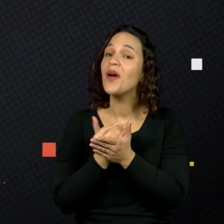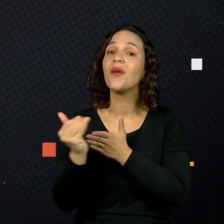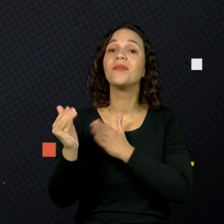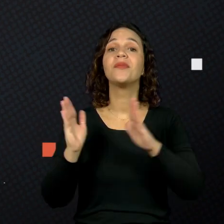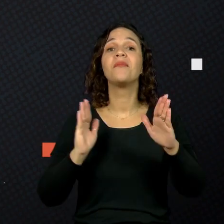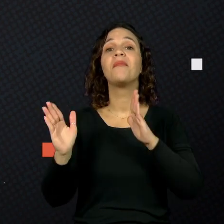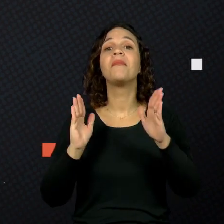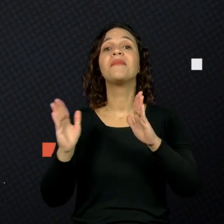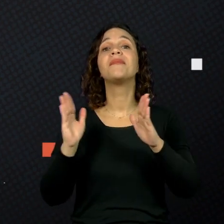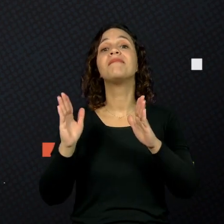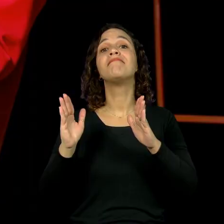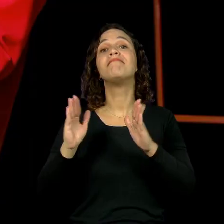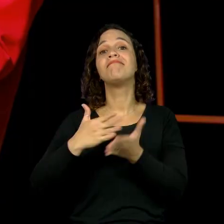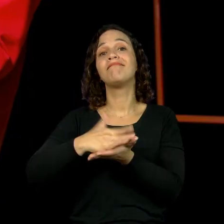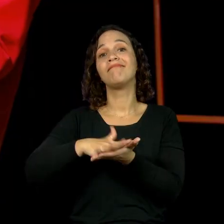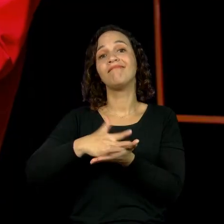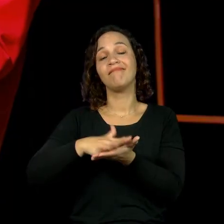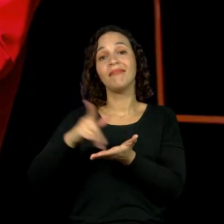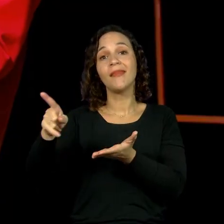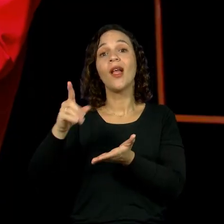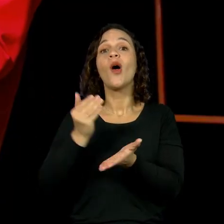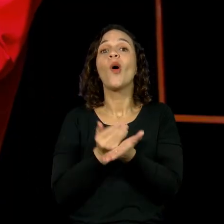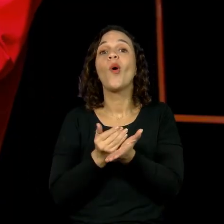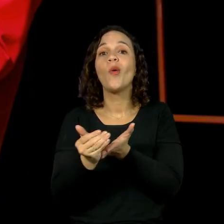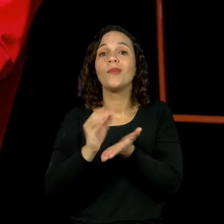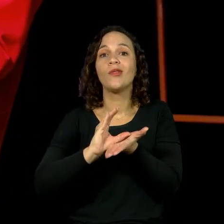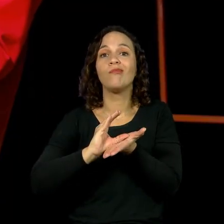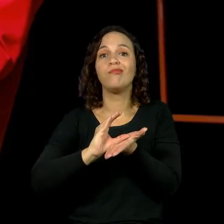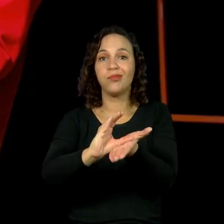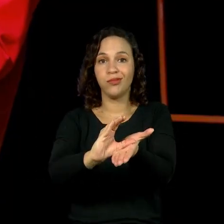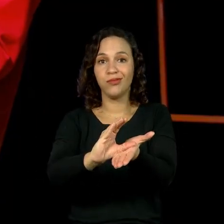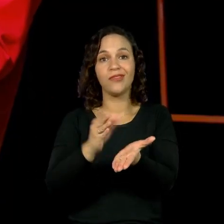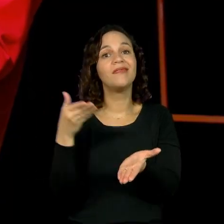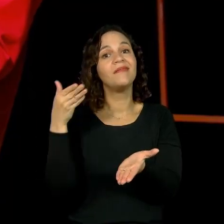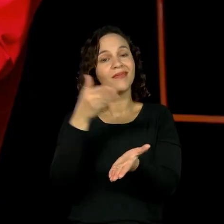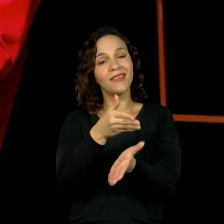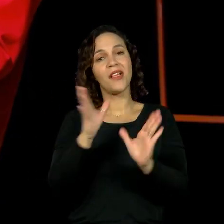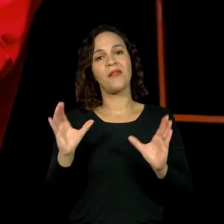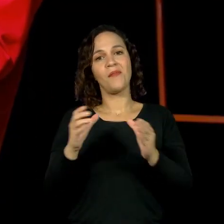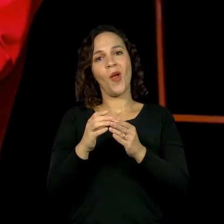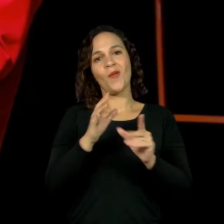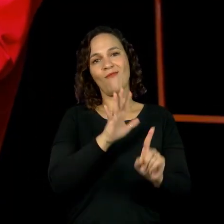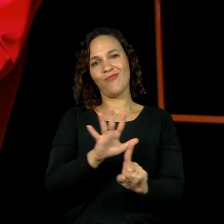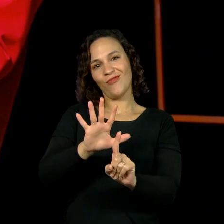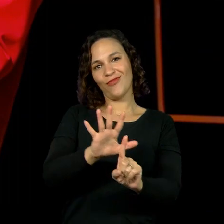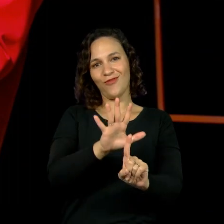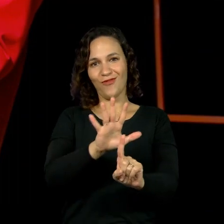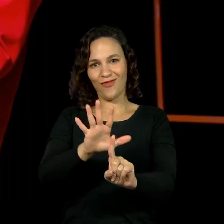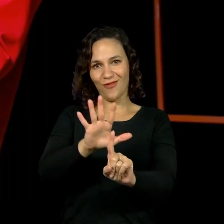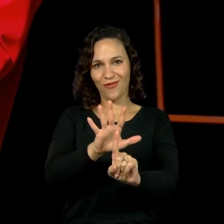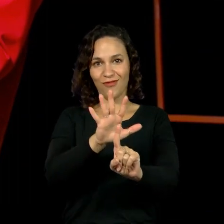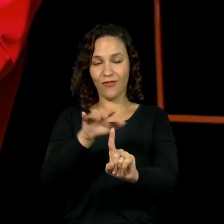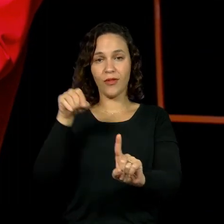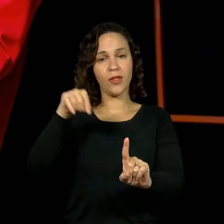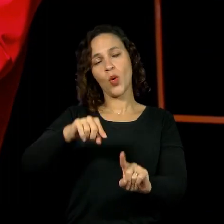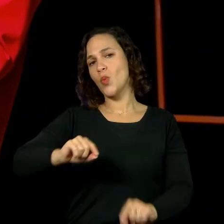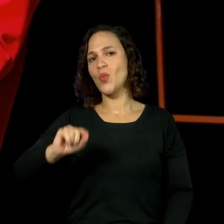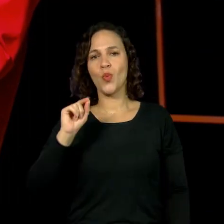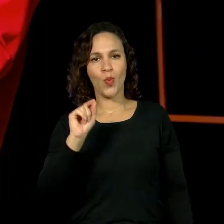época, a financiar um bloco chamado Oncinha, que funcionava, na